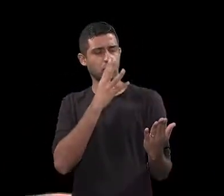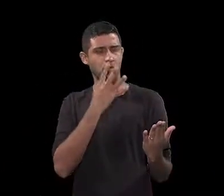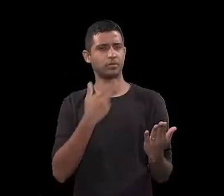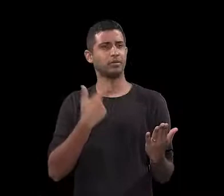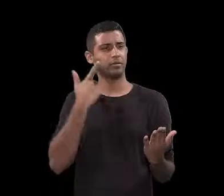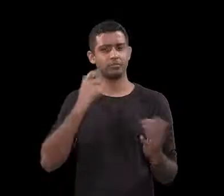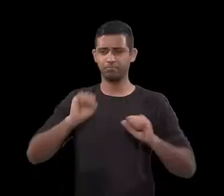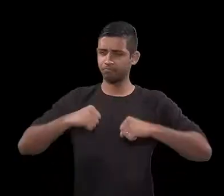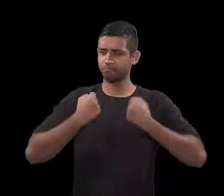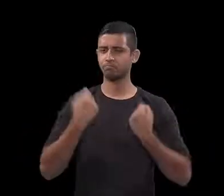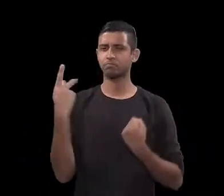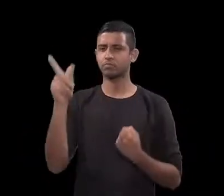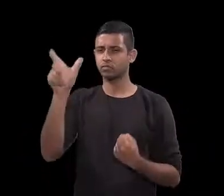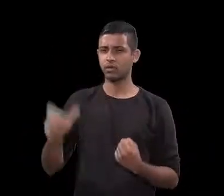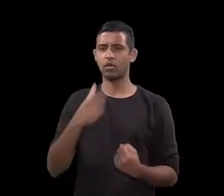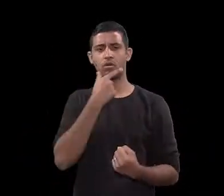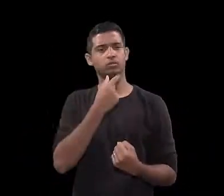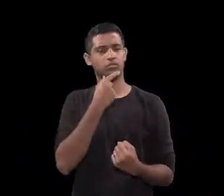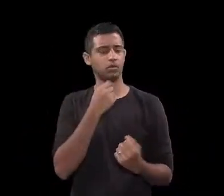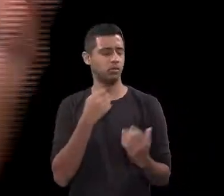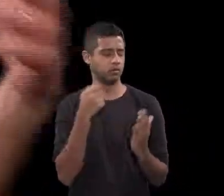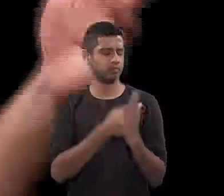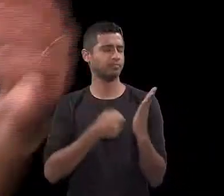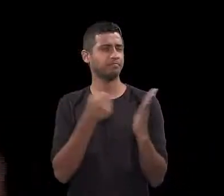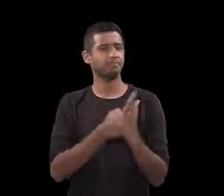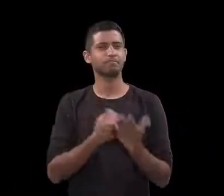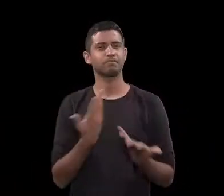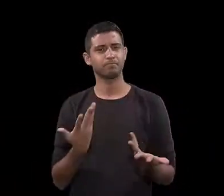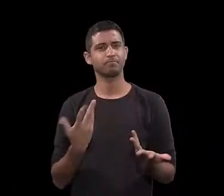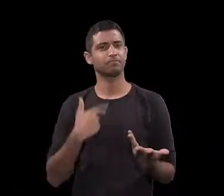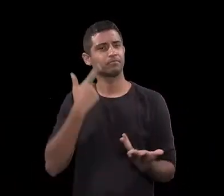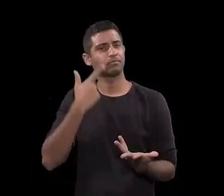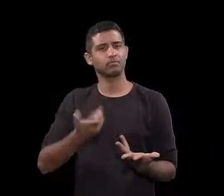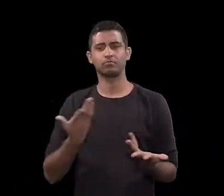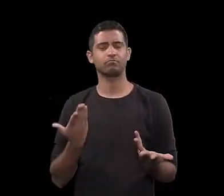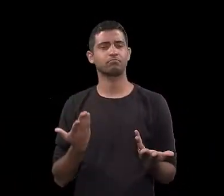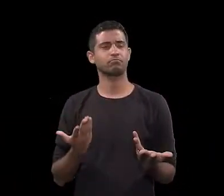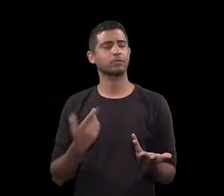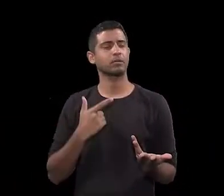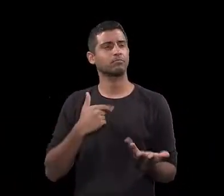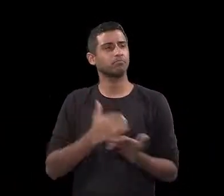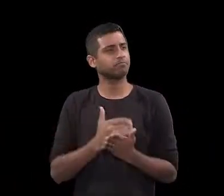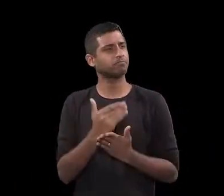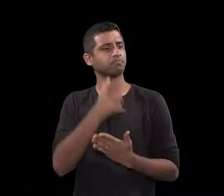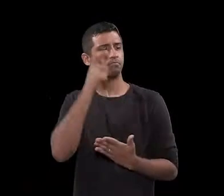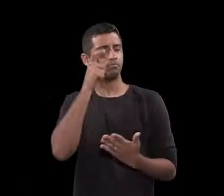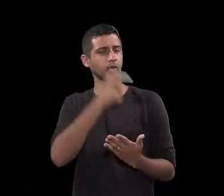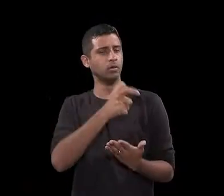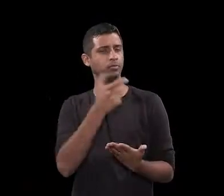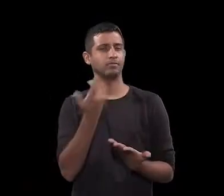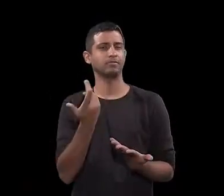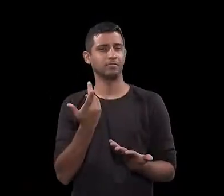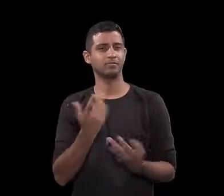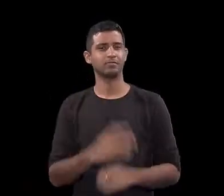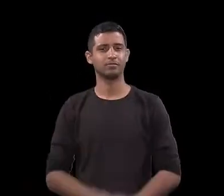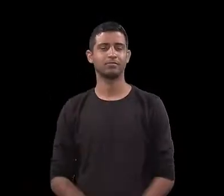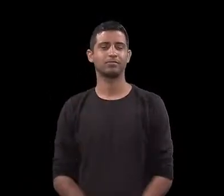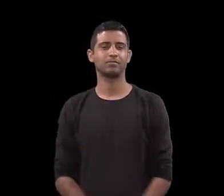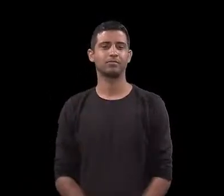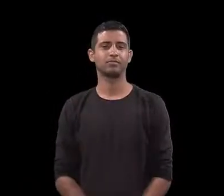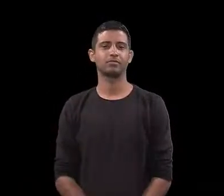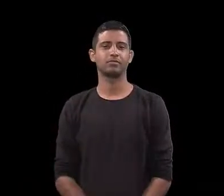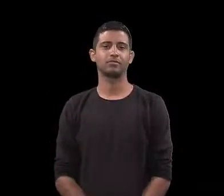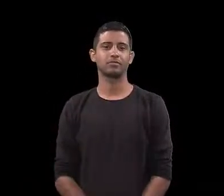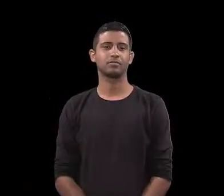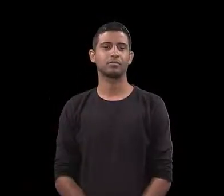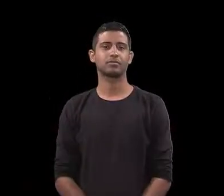a biografia desse homem, a luta desse homem, como ele mudou na sua vida. E então, de aí nasceu o interesse pelo movimento político também,